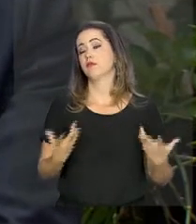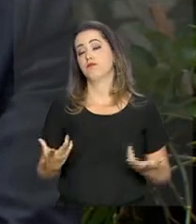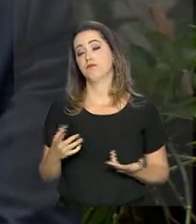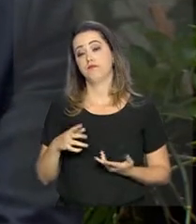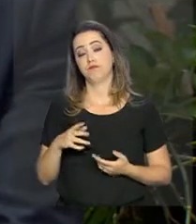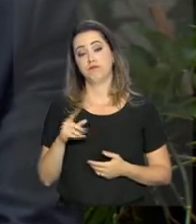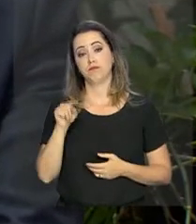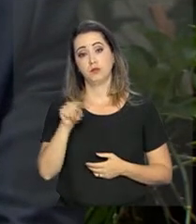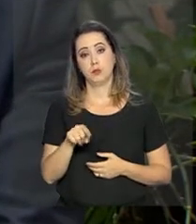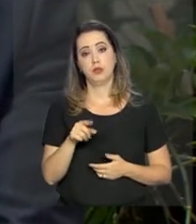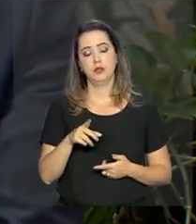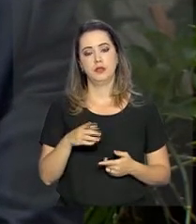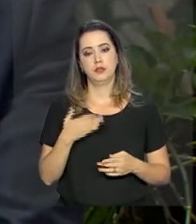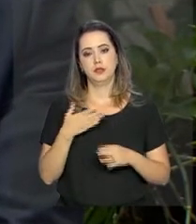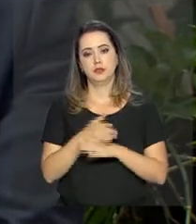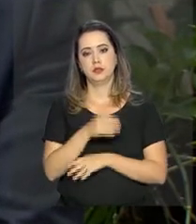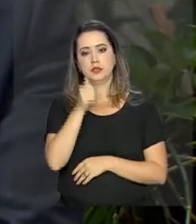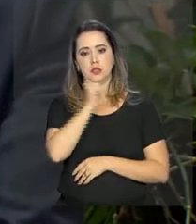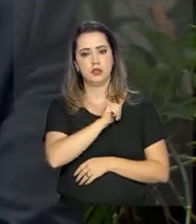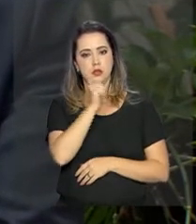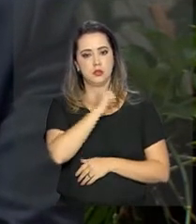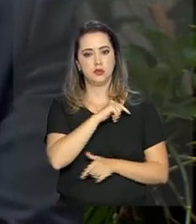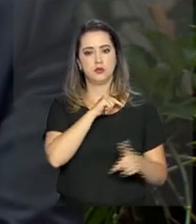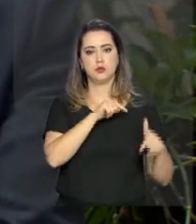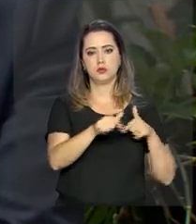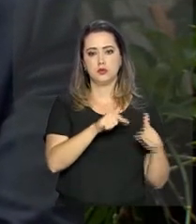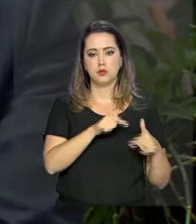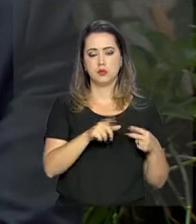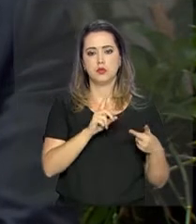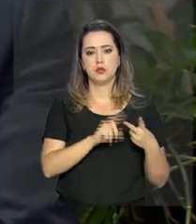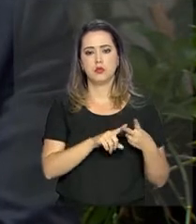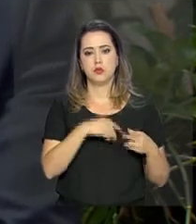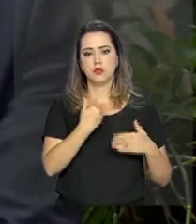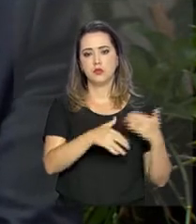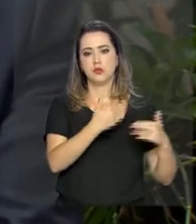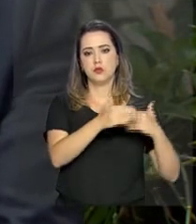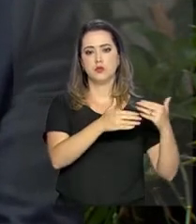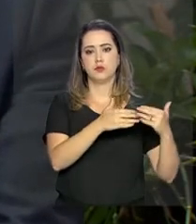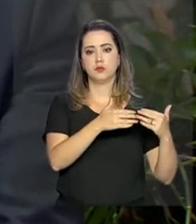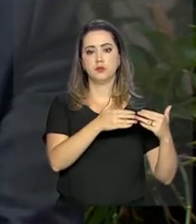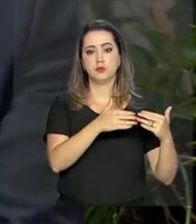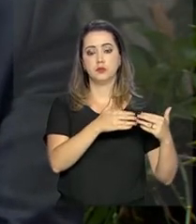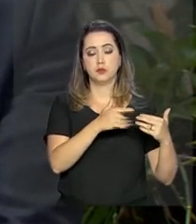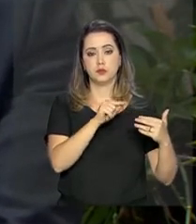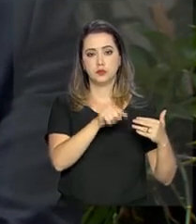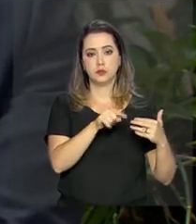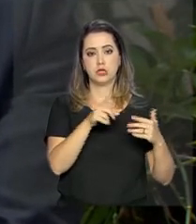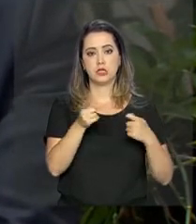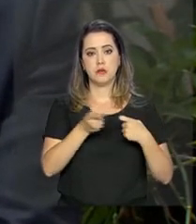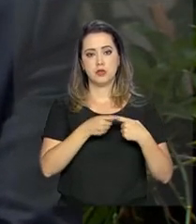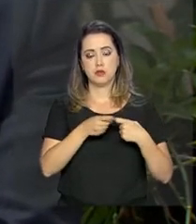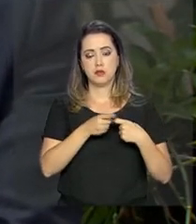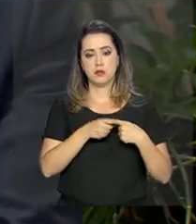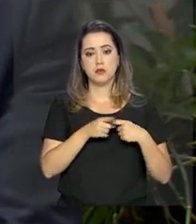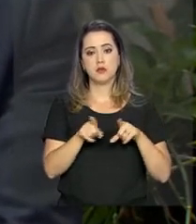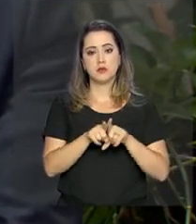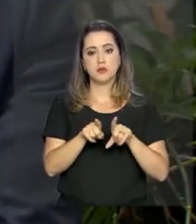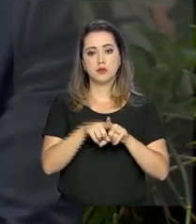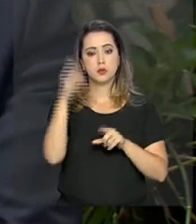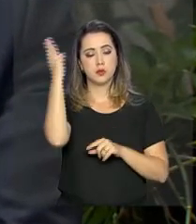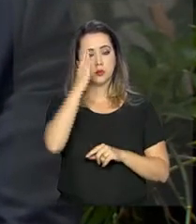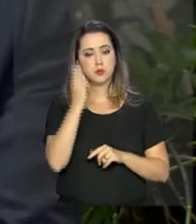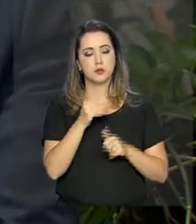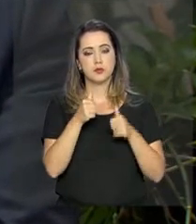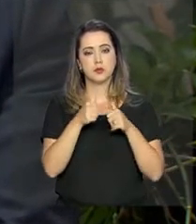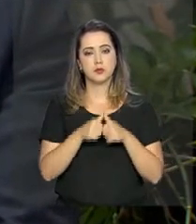questões como entrada da mulher no mercado de trabalho avanços na medicina e o fato do brasil